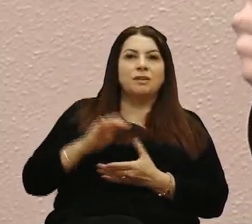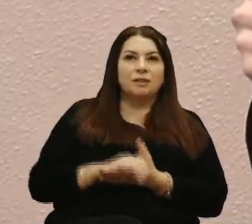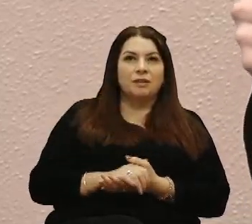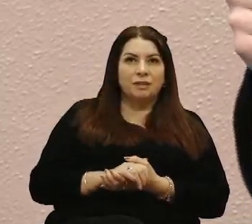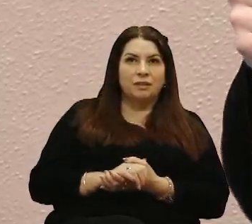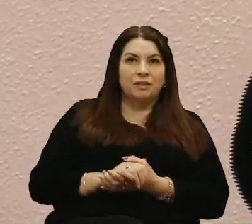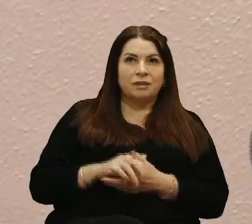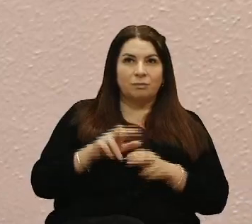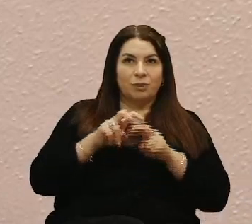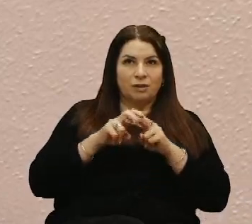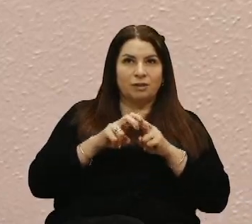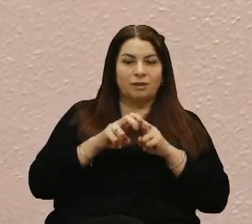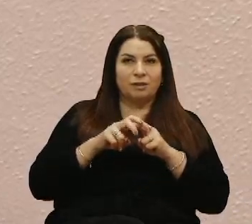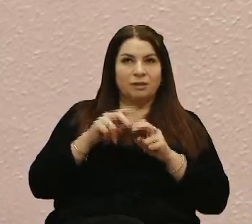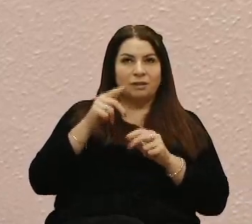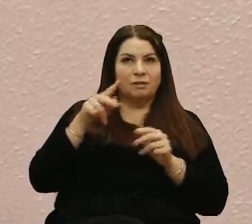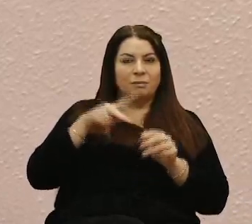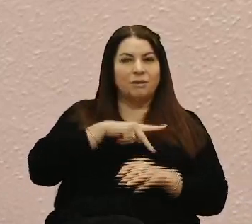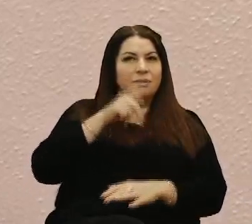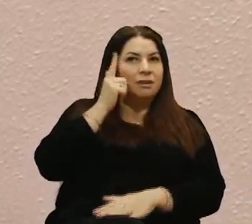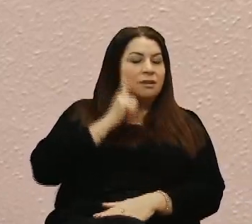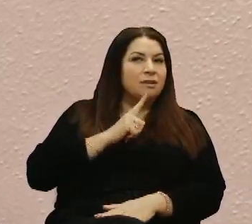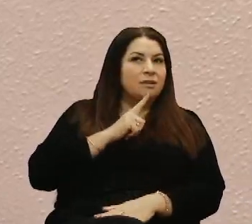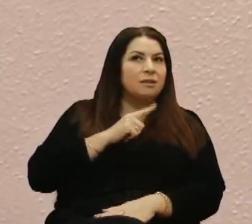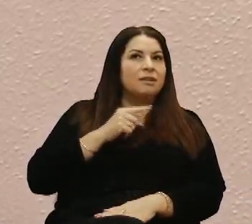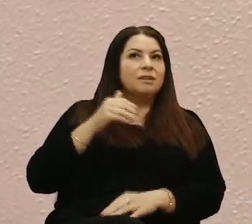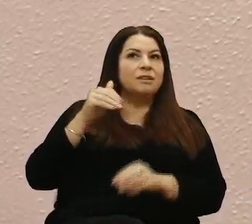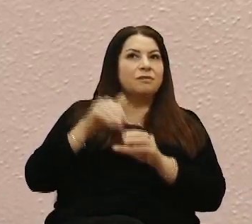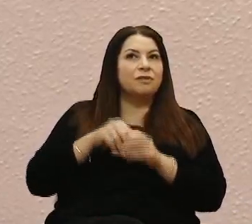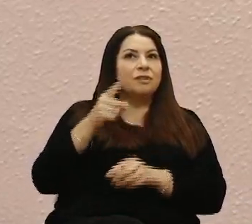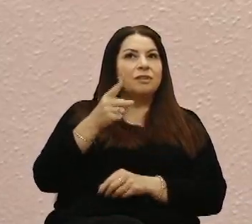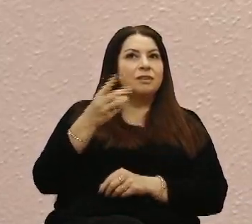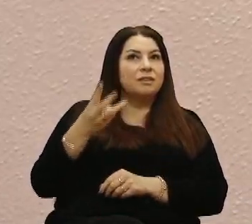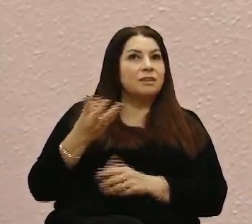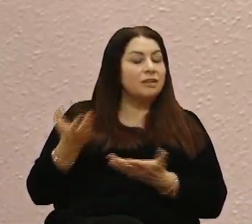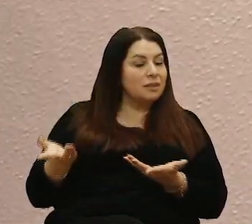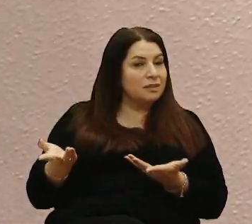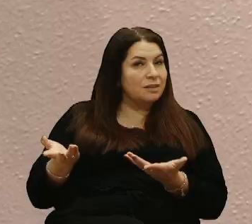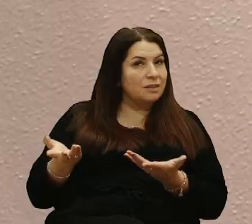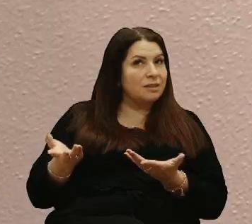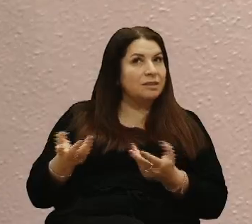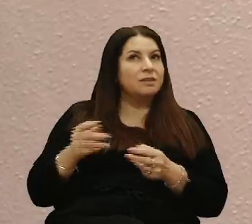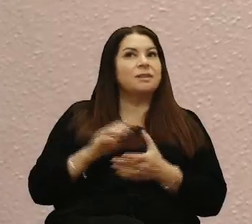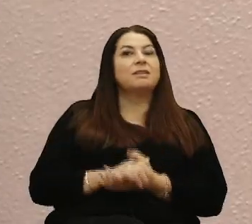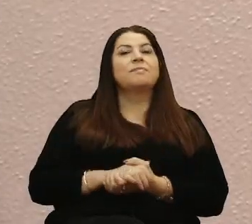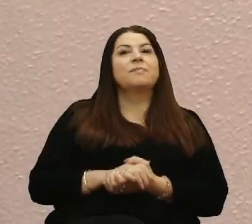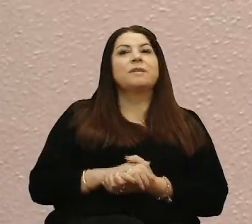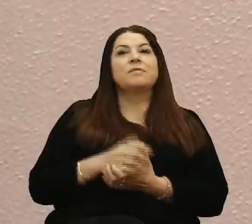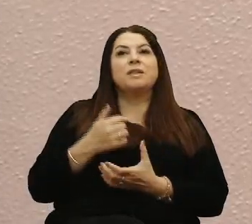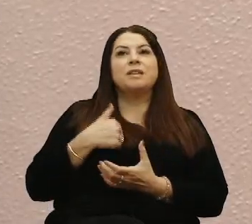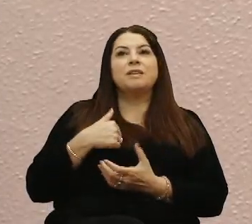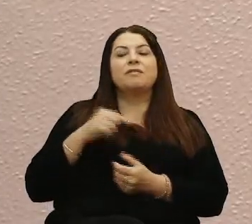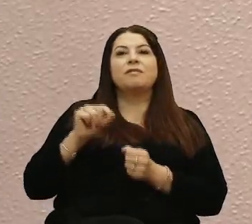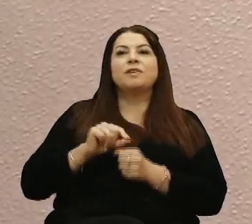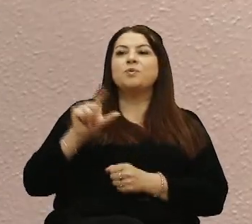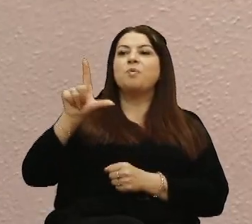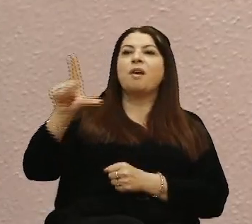isso, presidente Lucas, foi para isso que eu votei 13. Para isso que eu fiz o